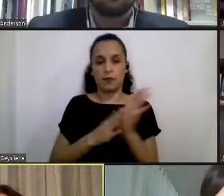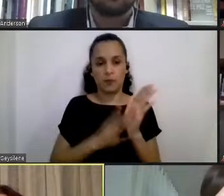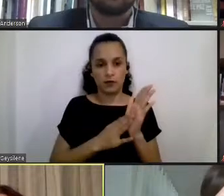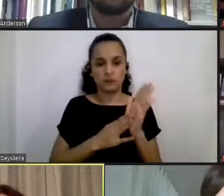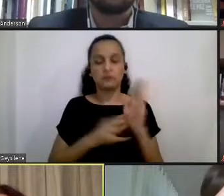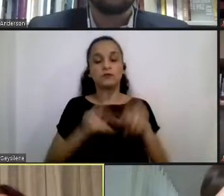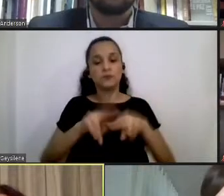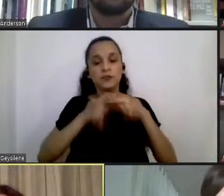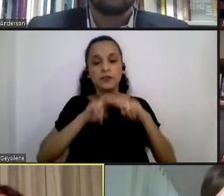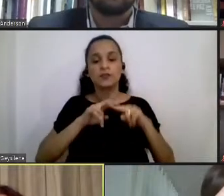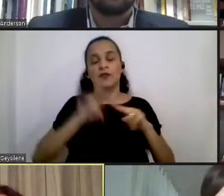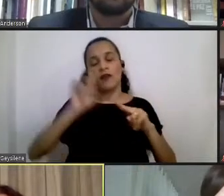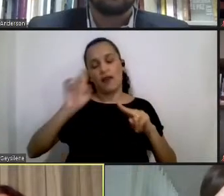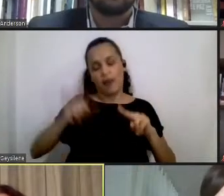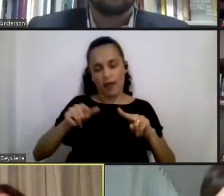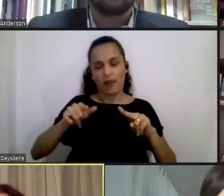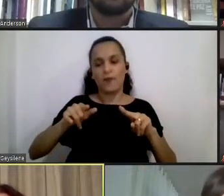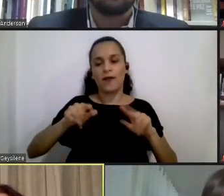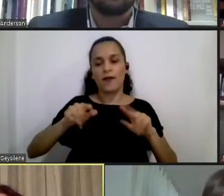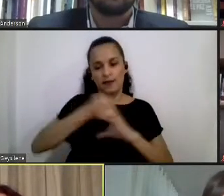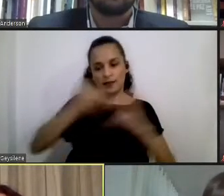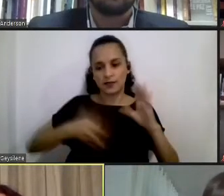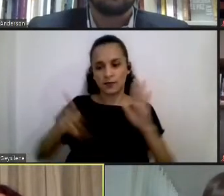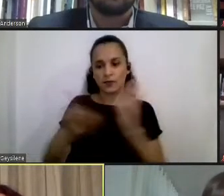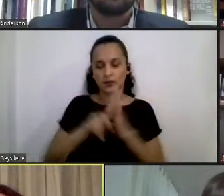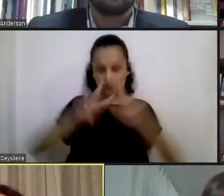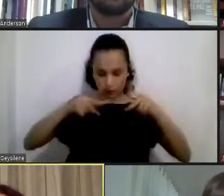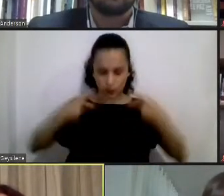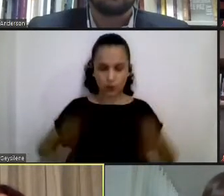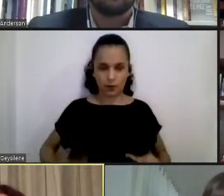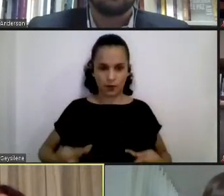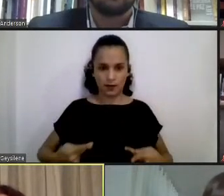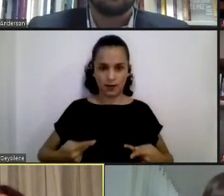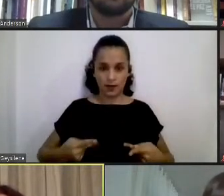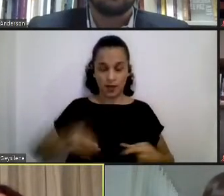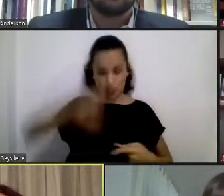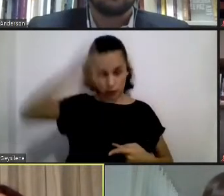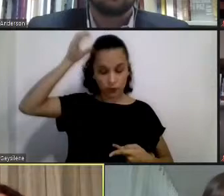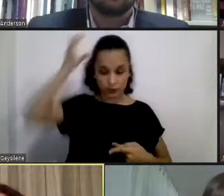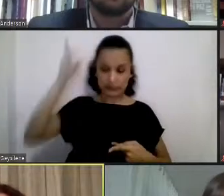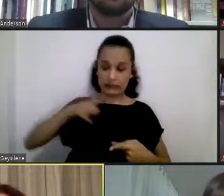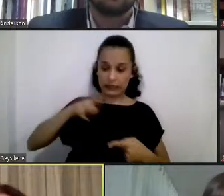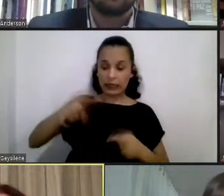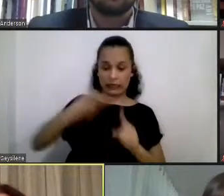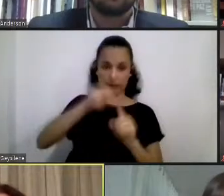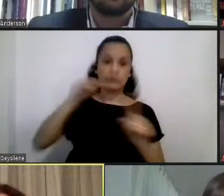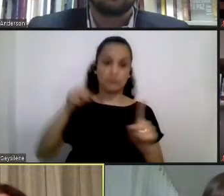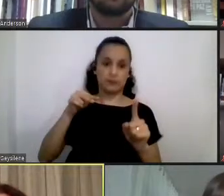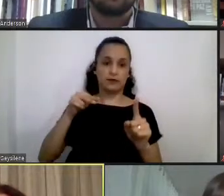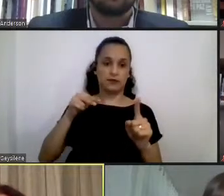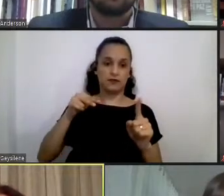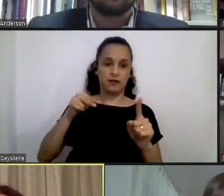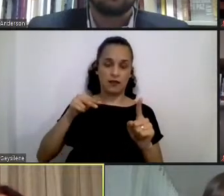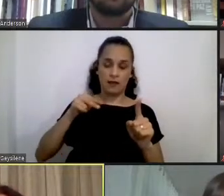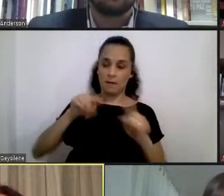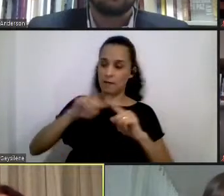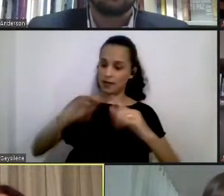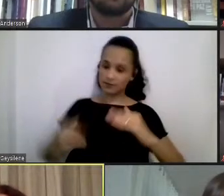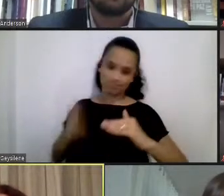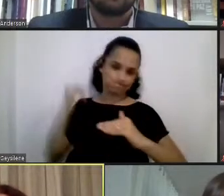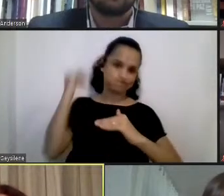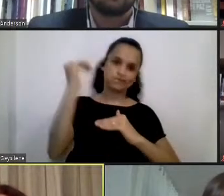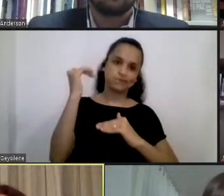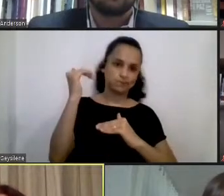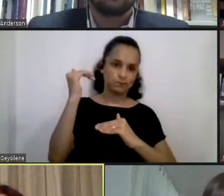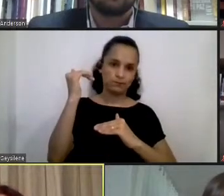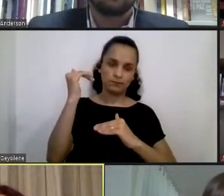conhecimento humano. Chomsky incorpora essa visão, mas vai além, muito além.